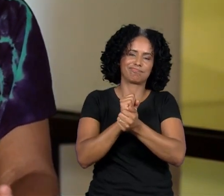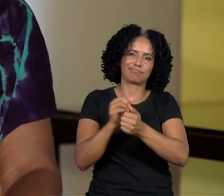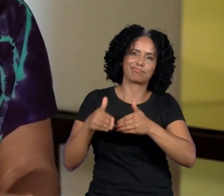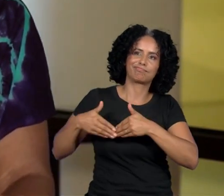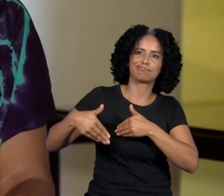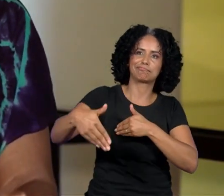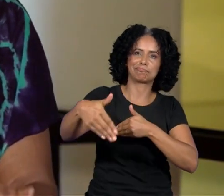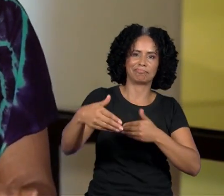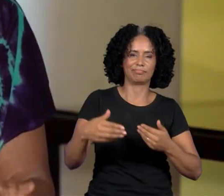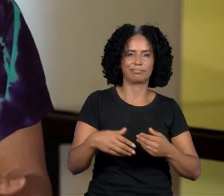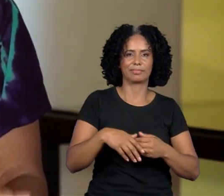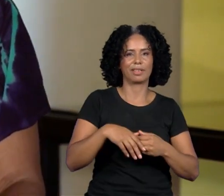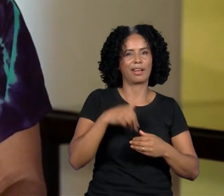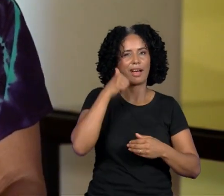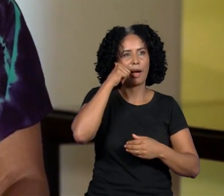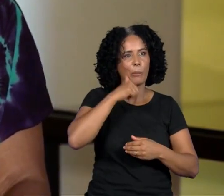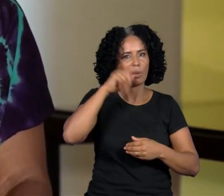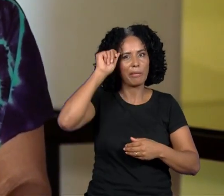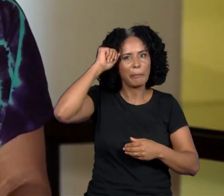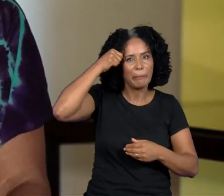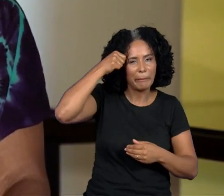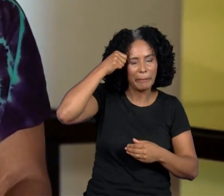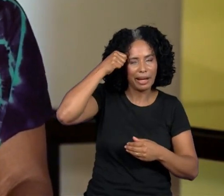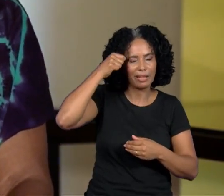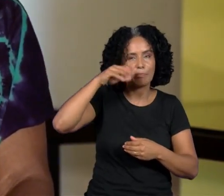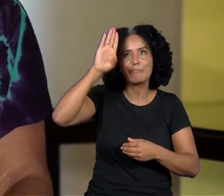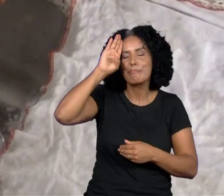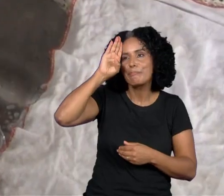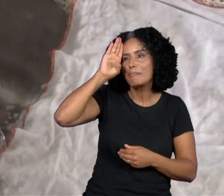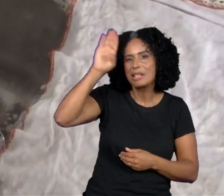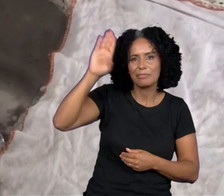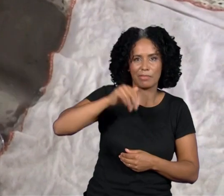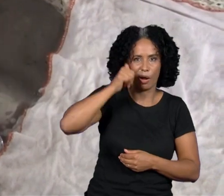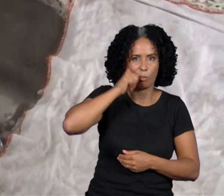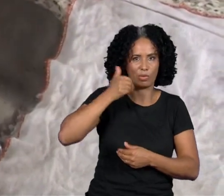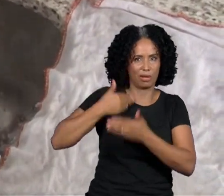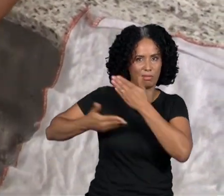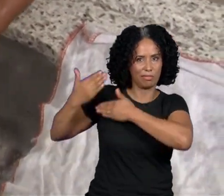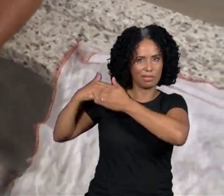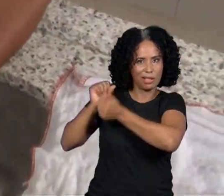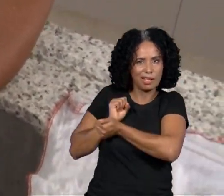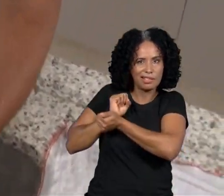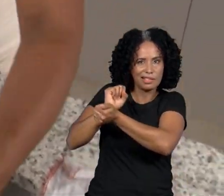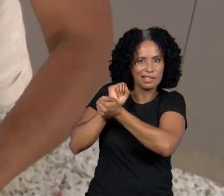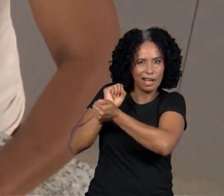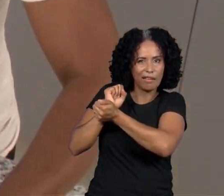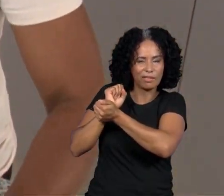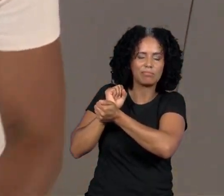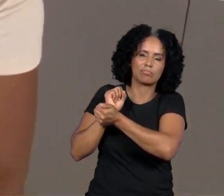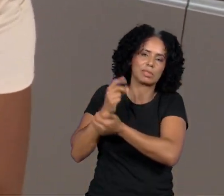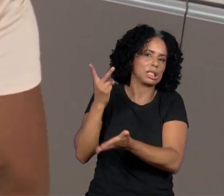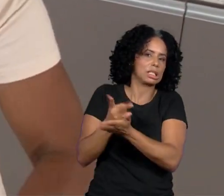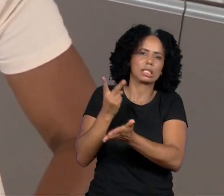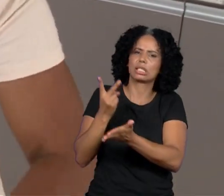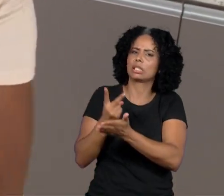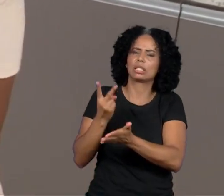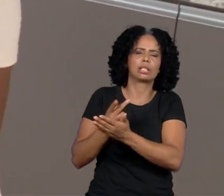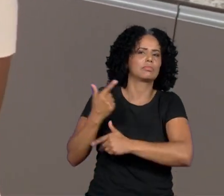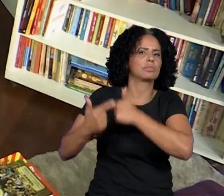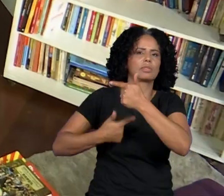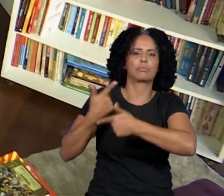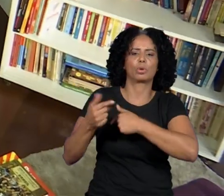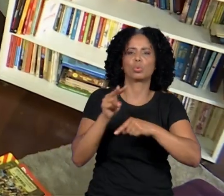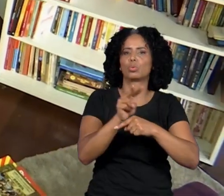as mulheres negras, principalmente as mulheres que foram escravizadas, elas sempre fizeram serviços